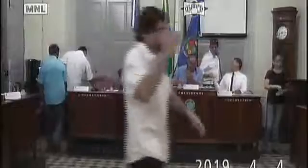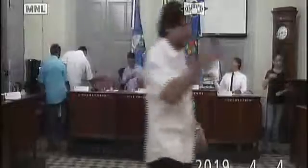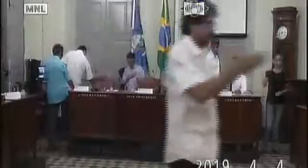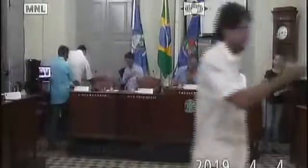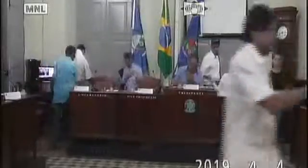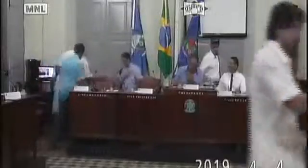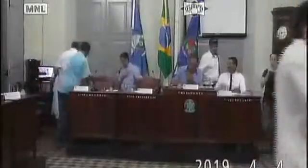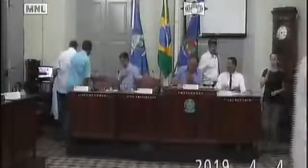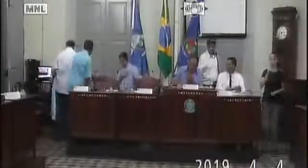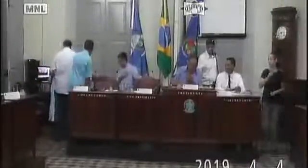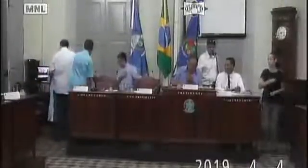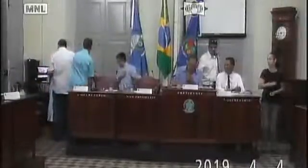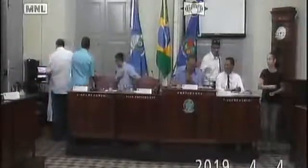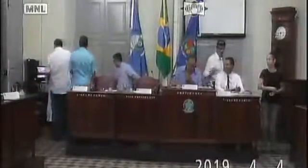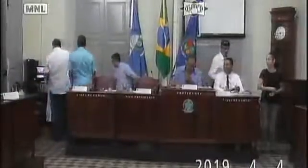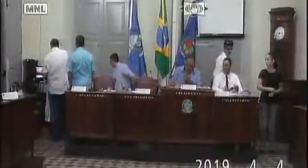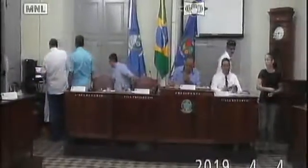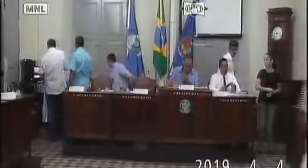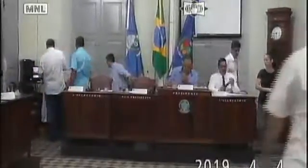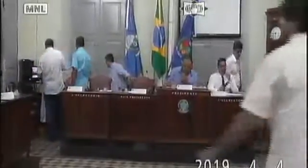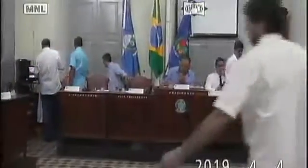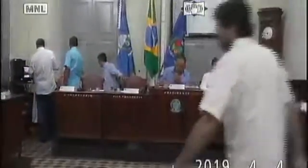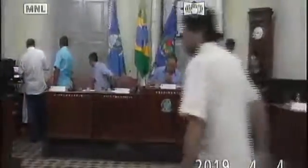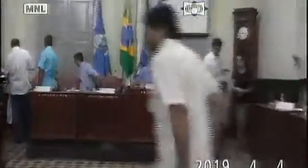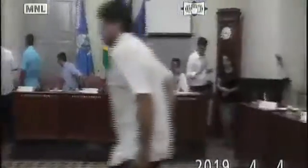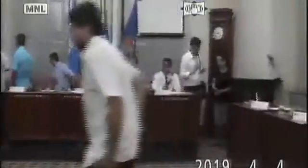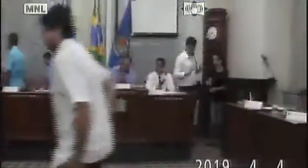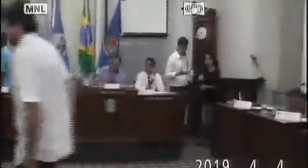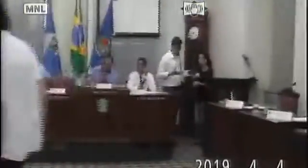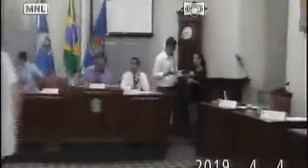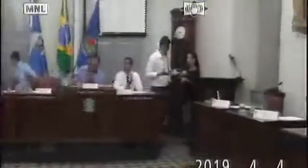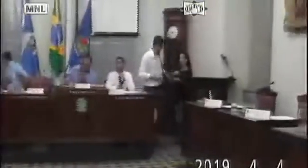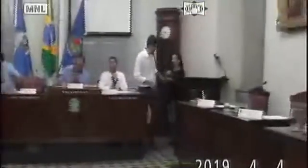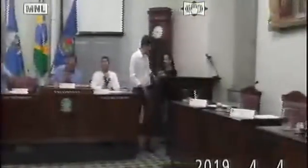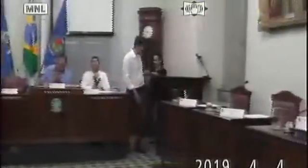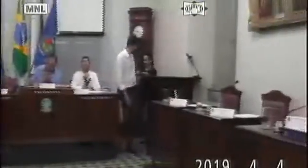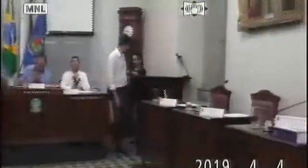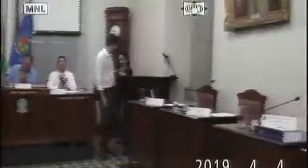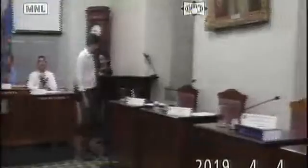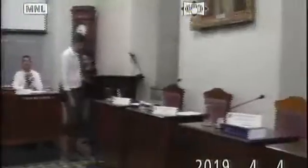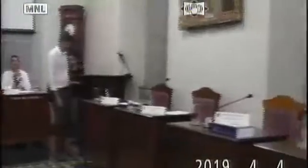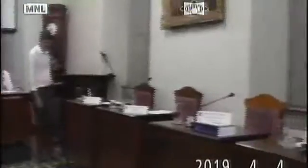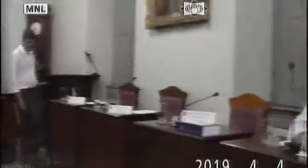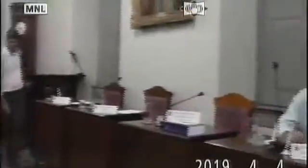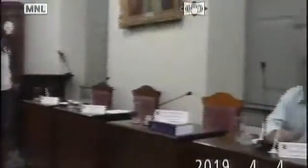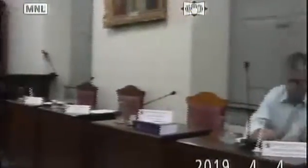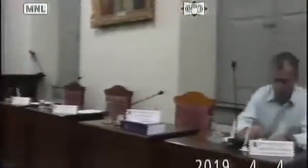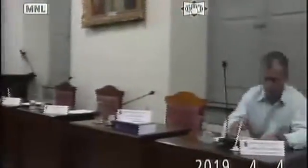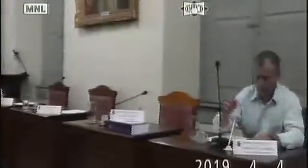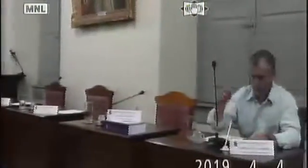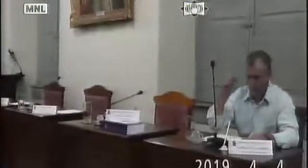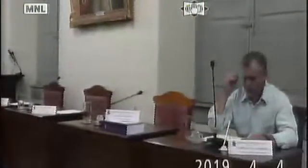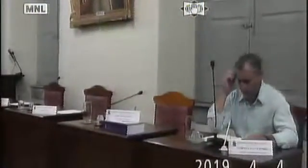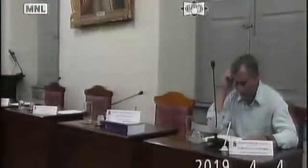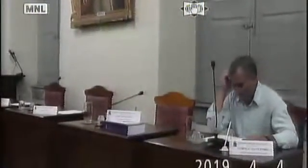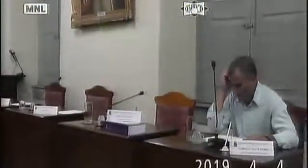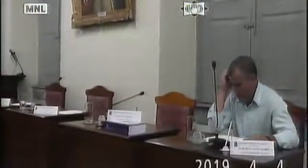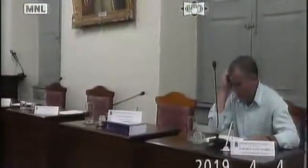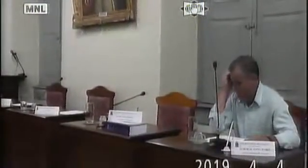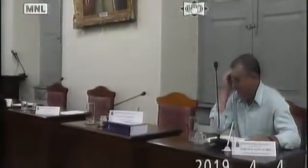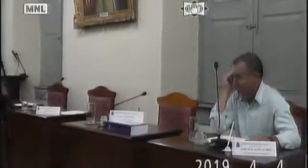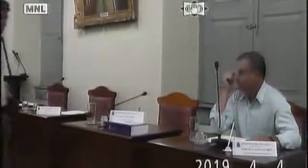Vereadora Fabiane Vasconcelos. Vereador Fábio Antônio Pires Jorge. Presente. Vereador Marcelo Moreira